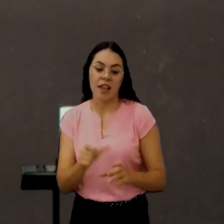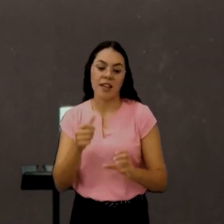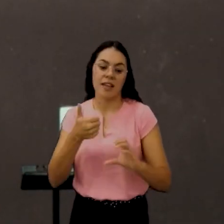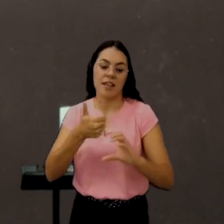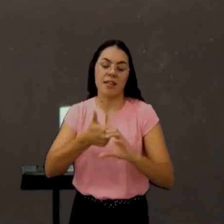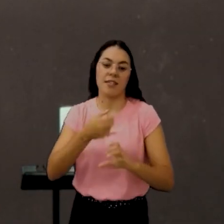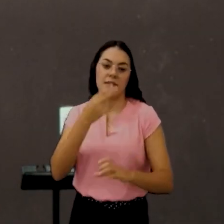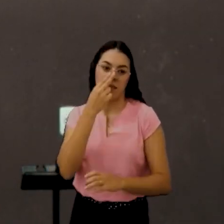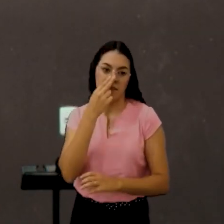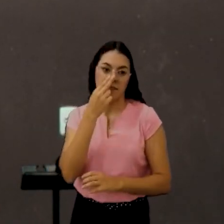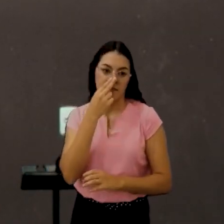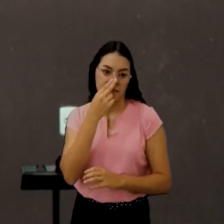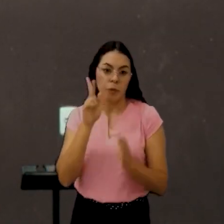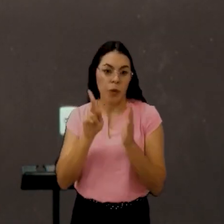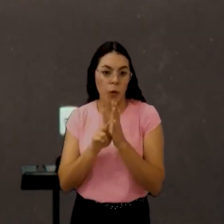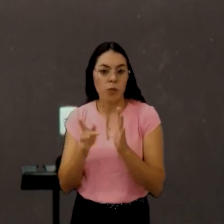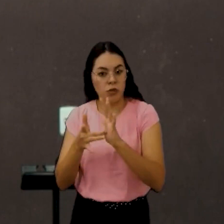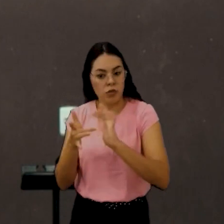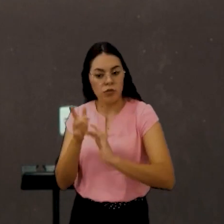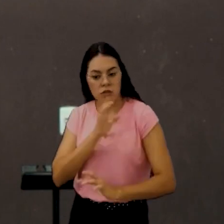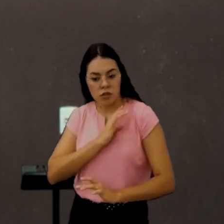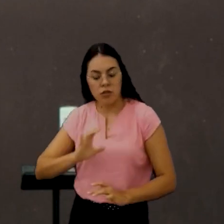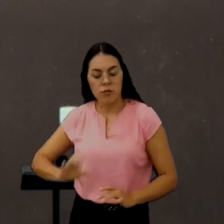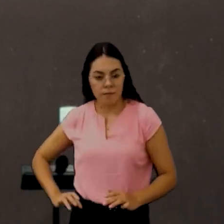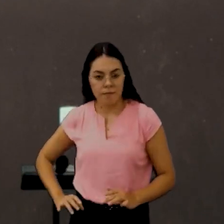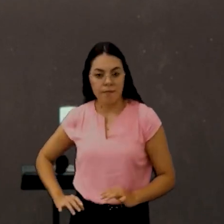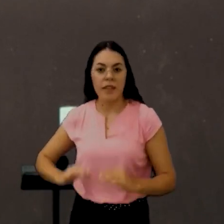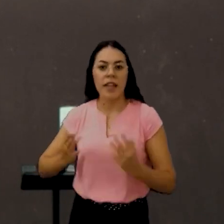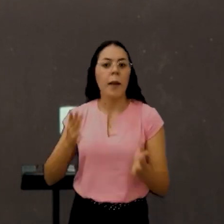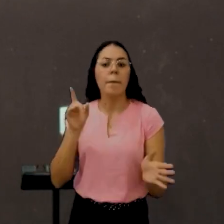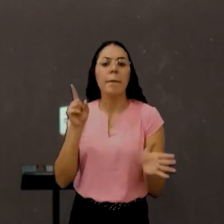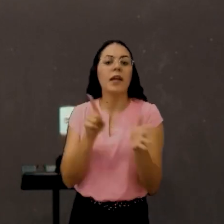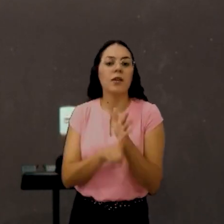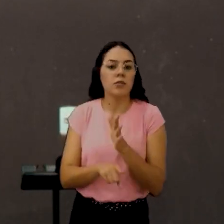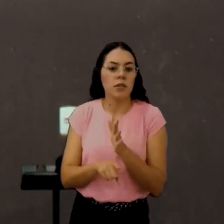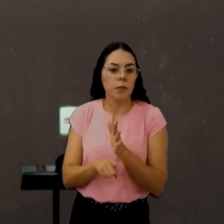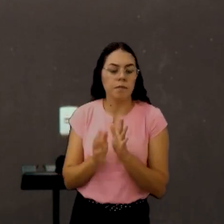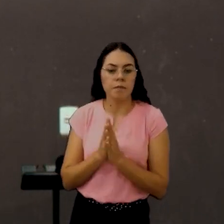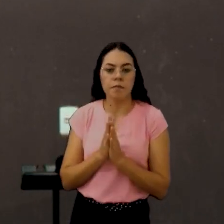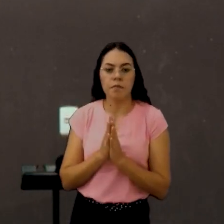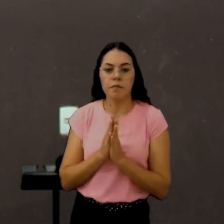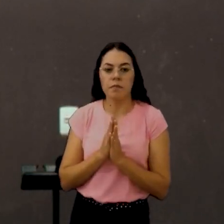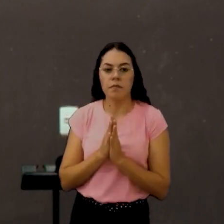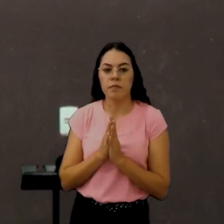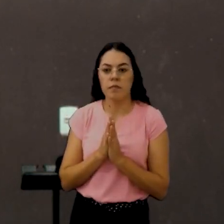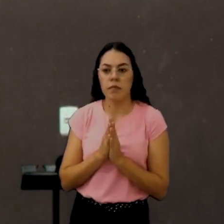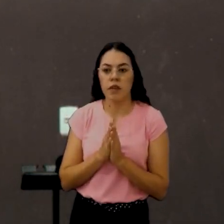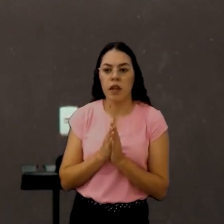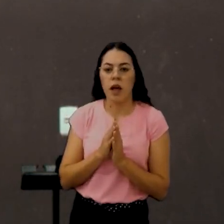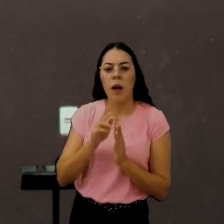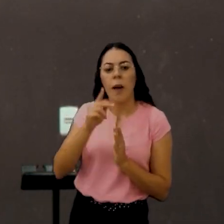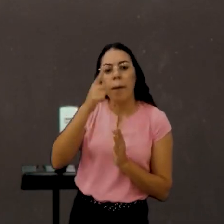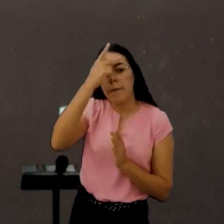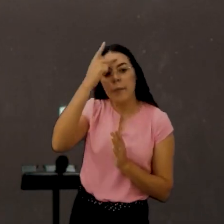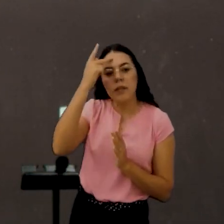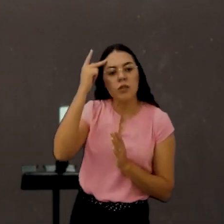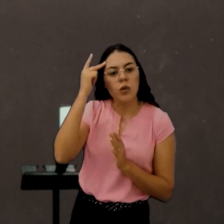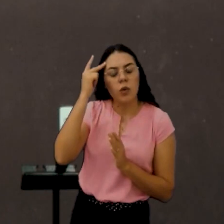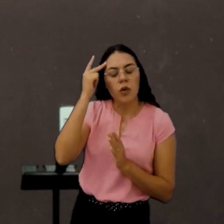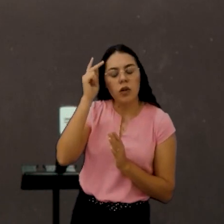um crente em Cristo Jesus. E aí vem a grande pergunta: será que alguém já olhou para